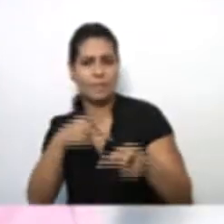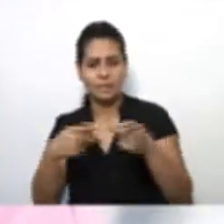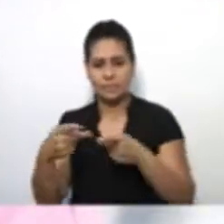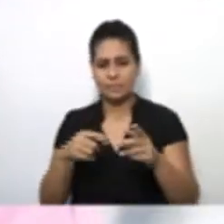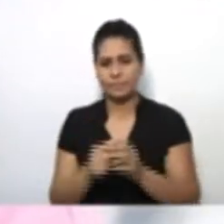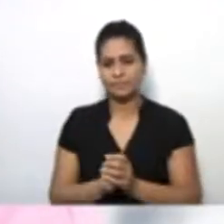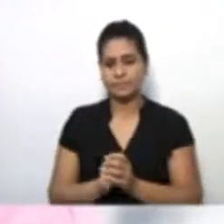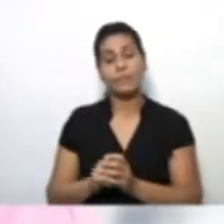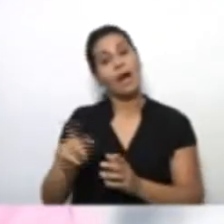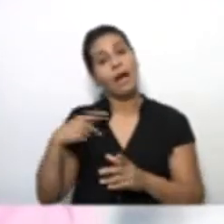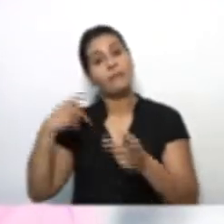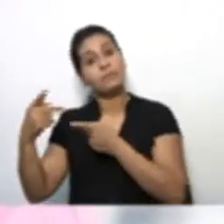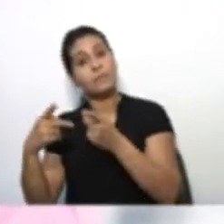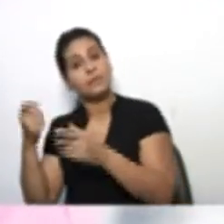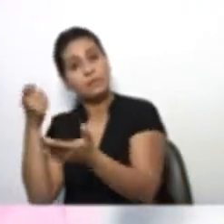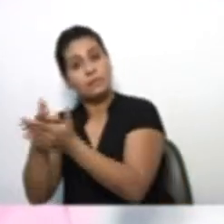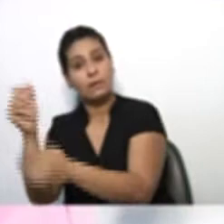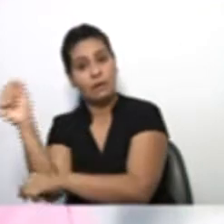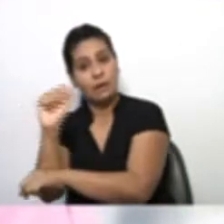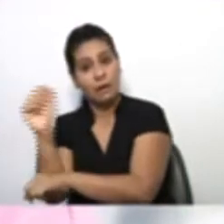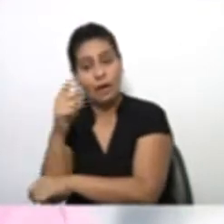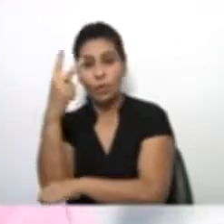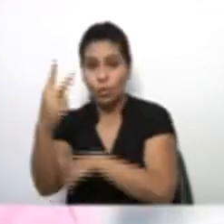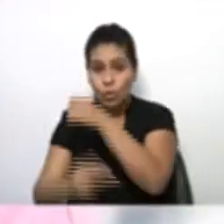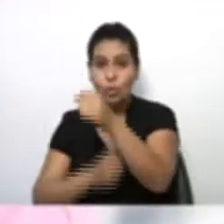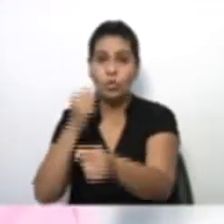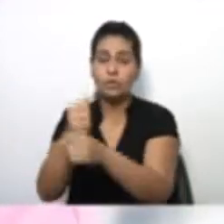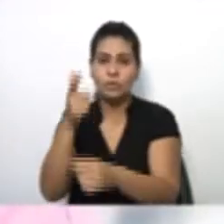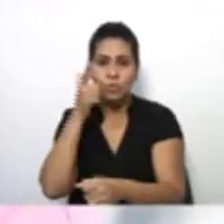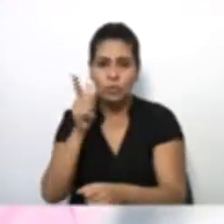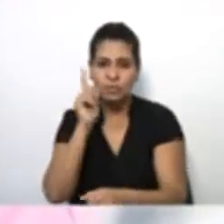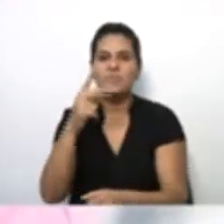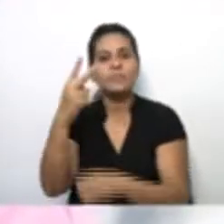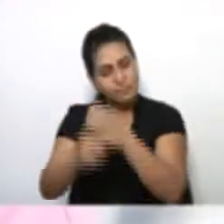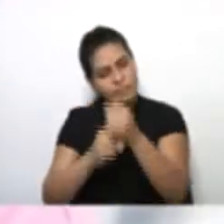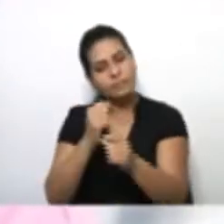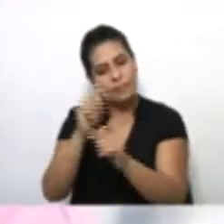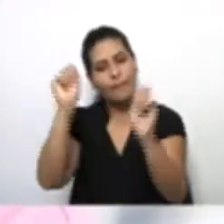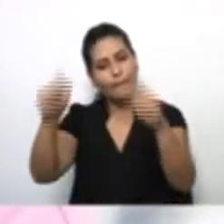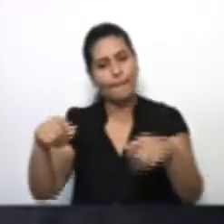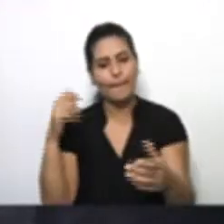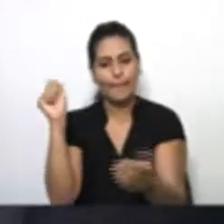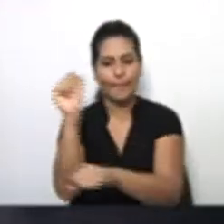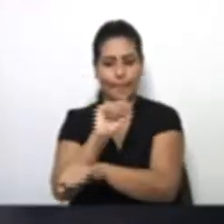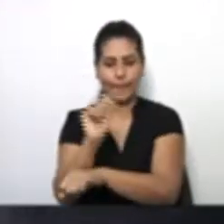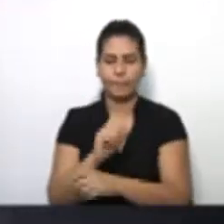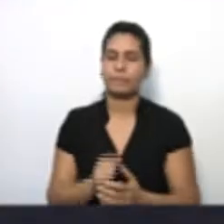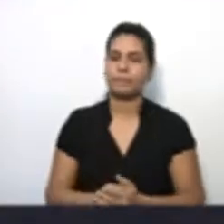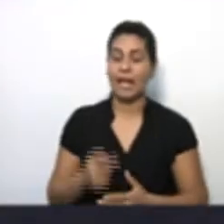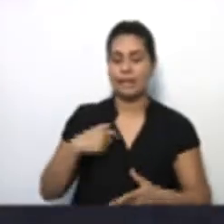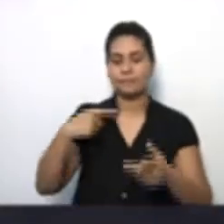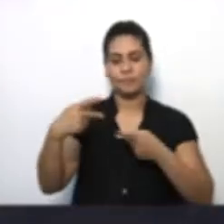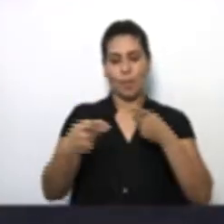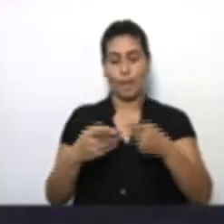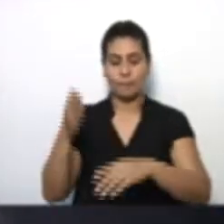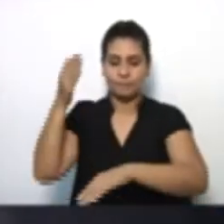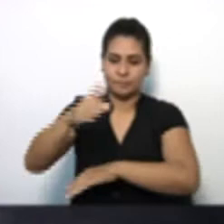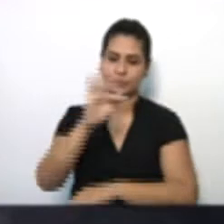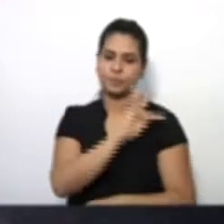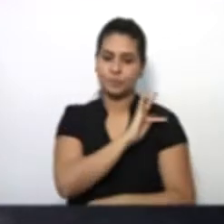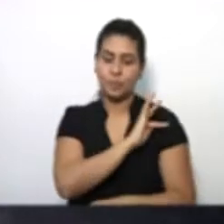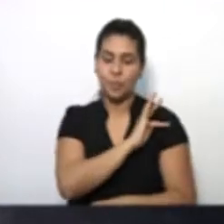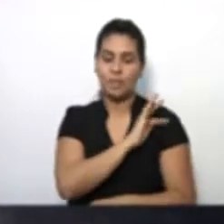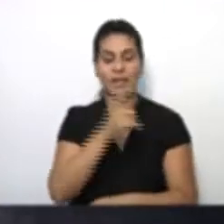Fiz o planejamento de comprar um carro, foi em 2 anos, e graças a Deus, com 2 anos, eu consegui comprar meu carro. Eu planejei para entrar na faculdade.